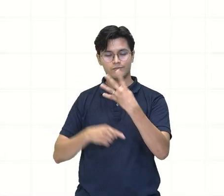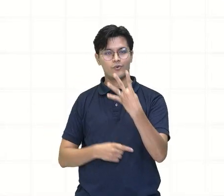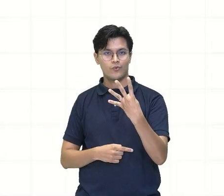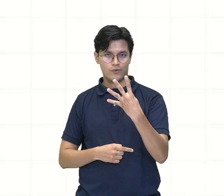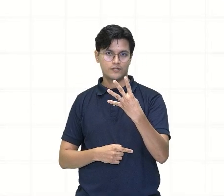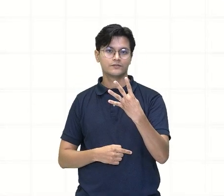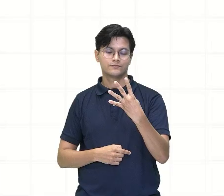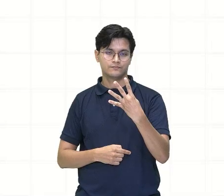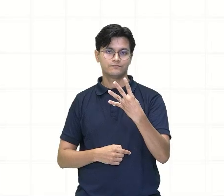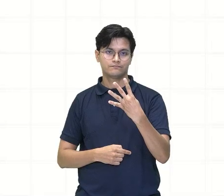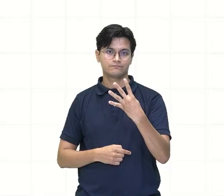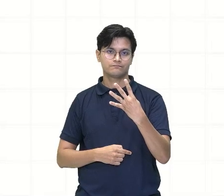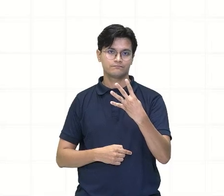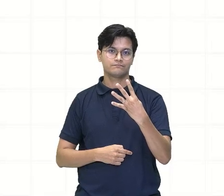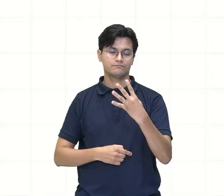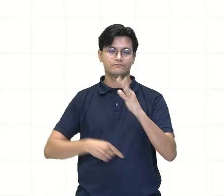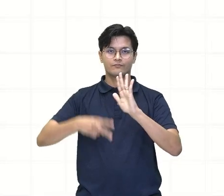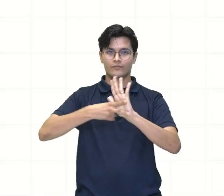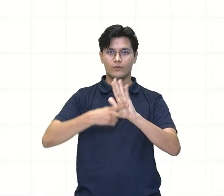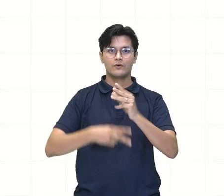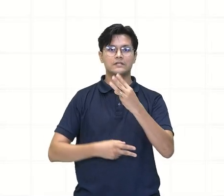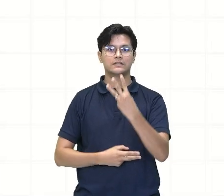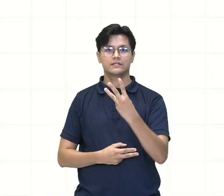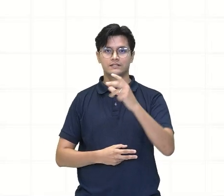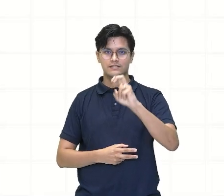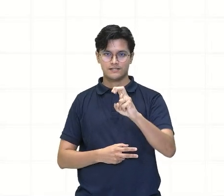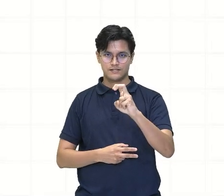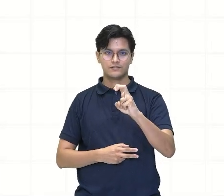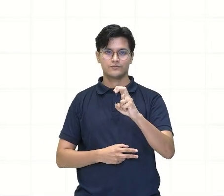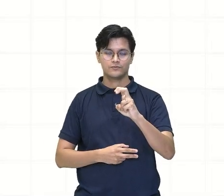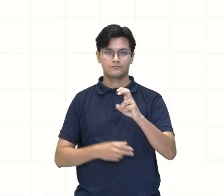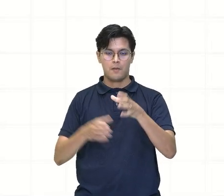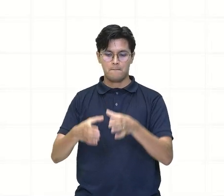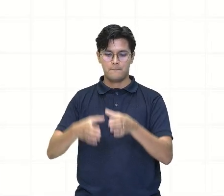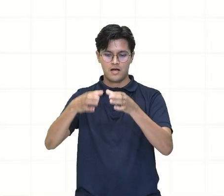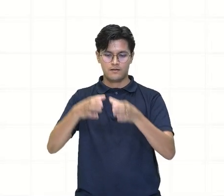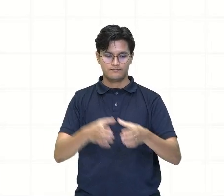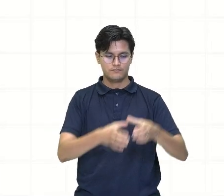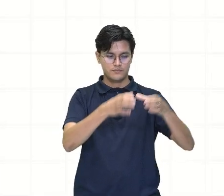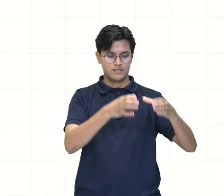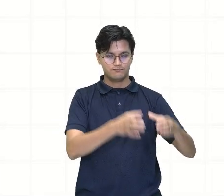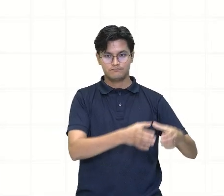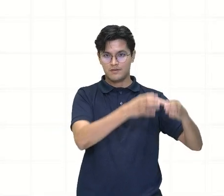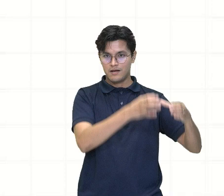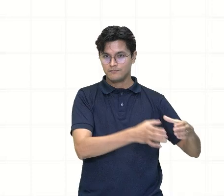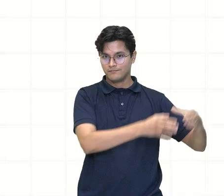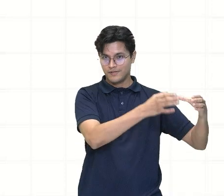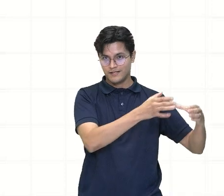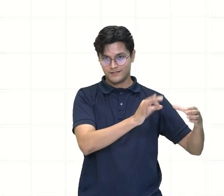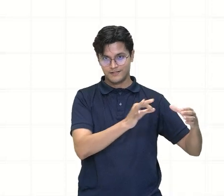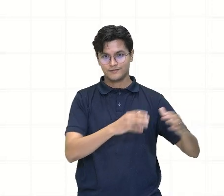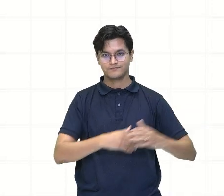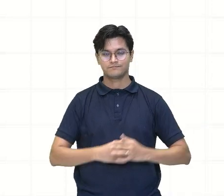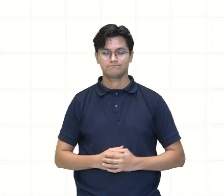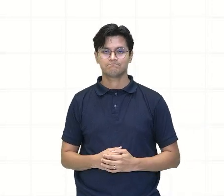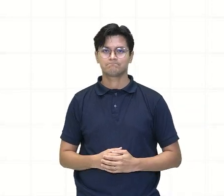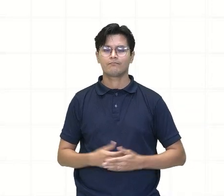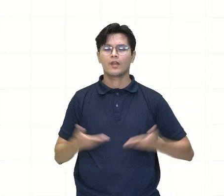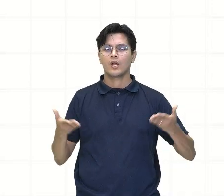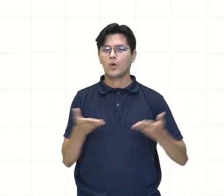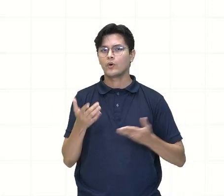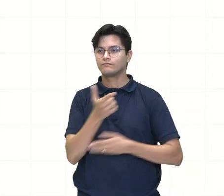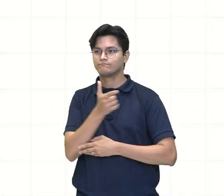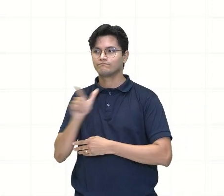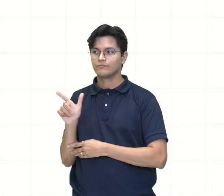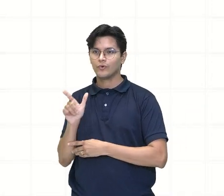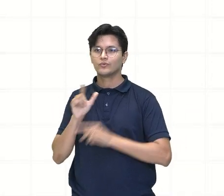nós vamos ter 35 blocos. Certo? 35 pacotinhos. Agora, vamos pegar